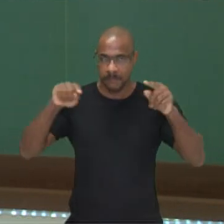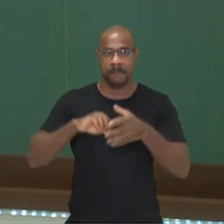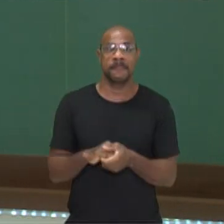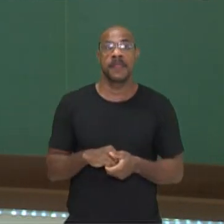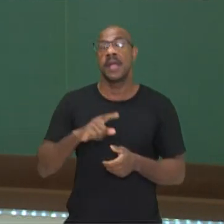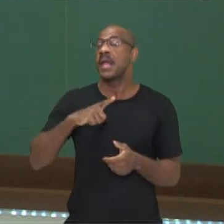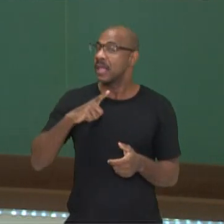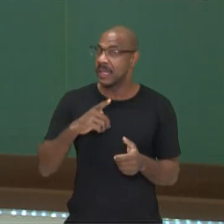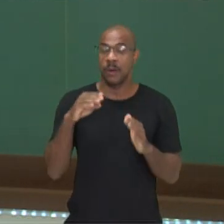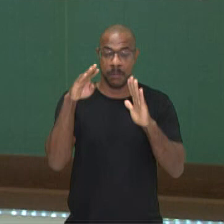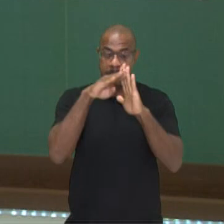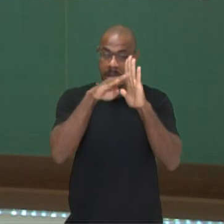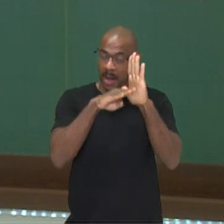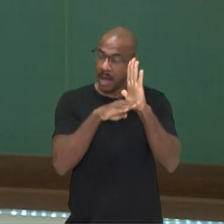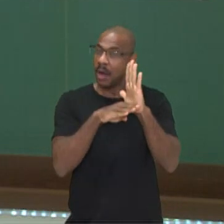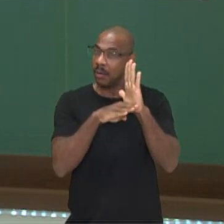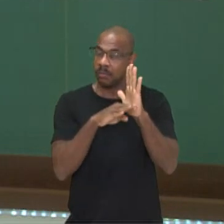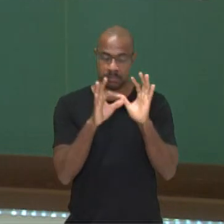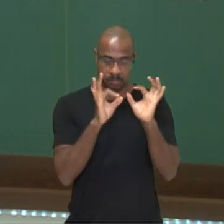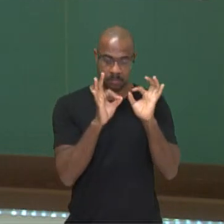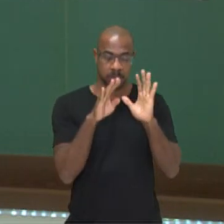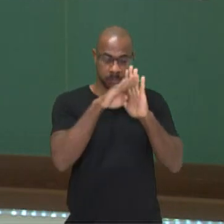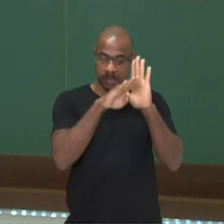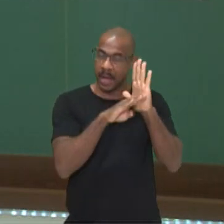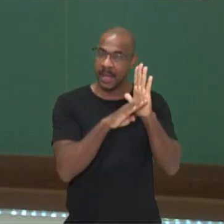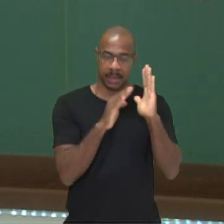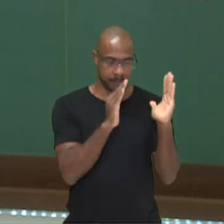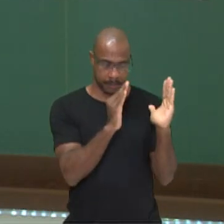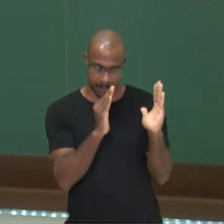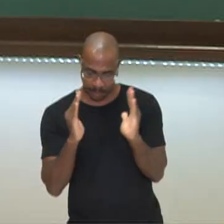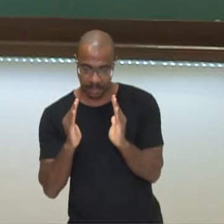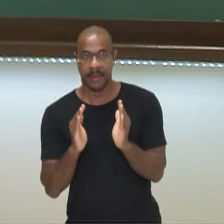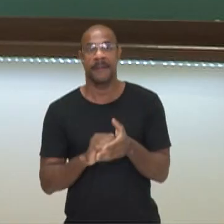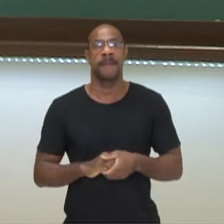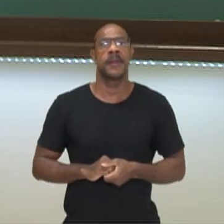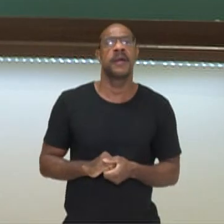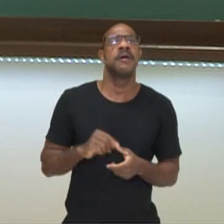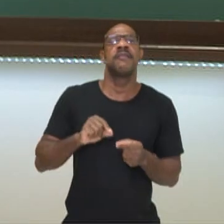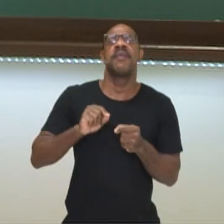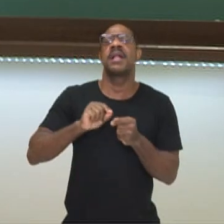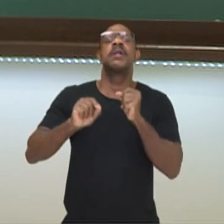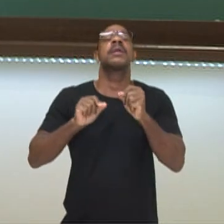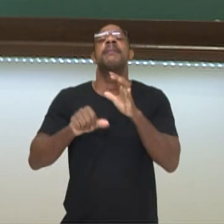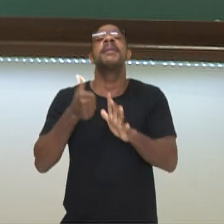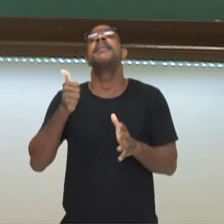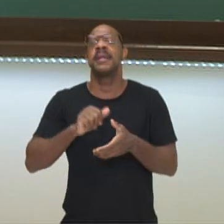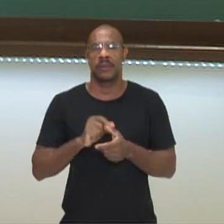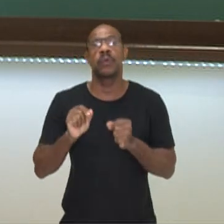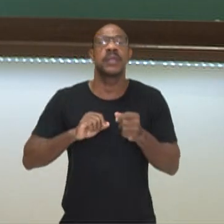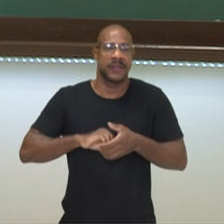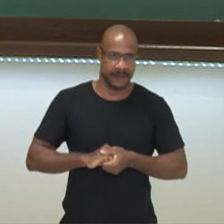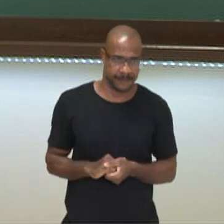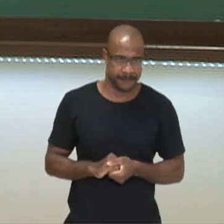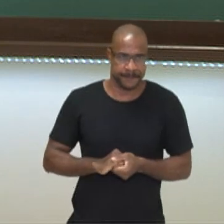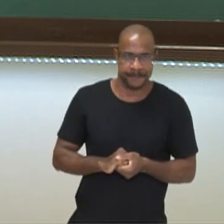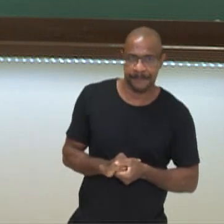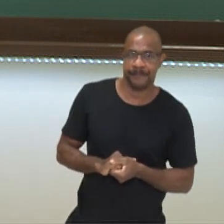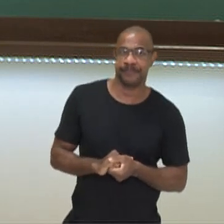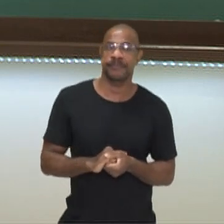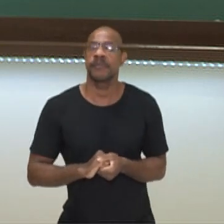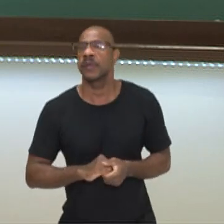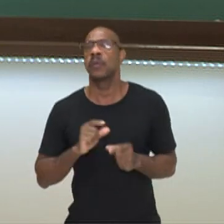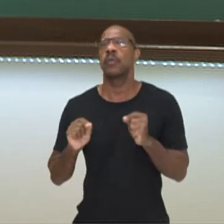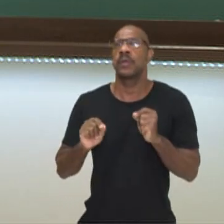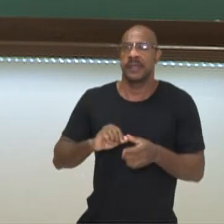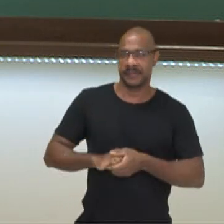resolver. O que eu resolvo primeiro? Sinal de associação ou as operações? Bom, são duas hierarquias